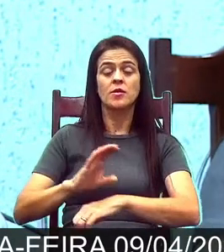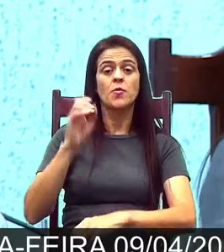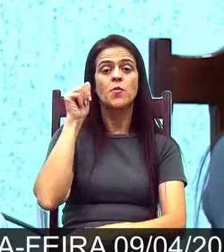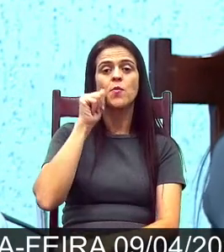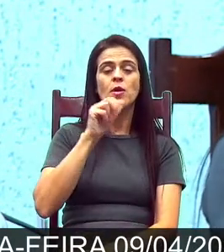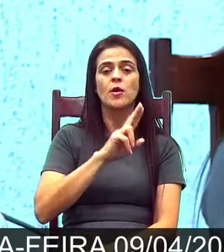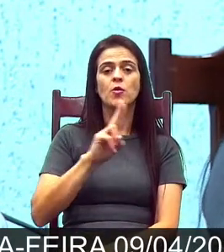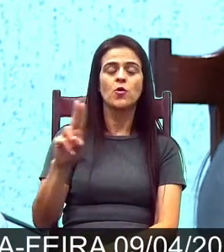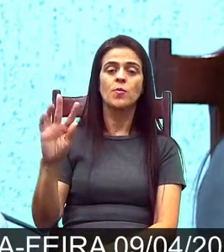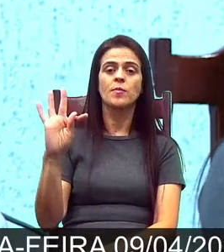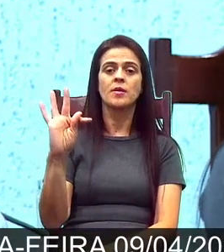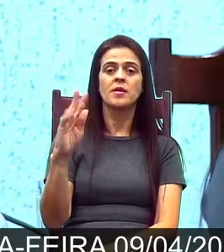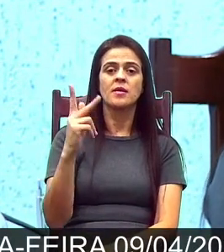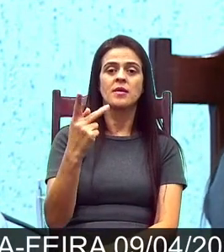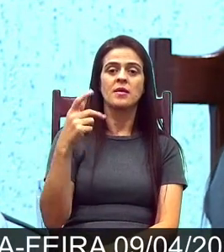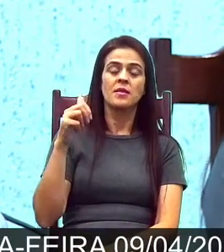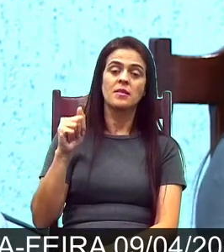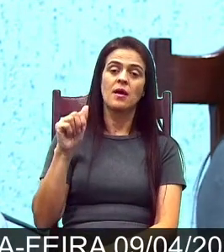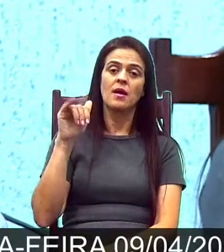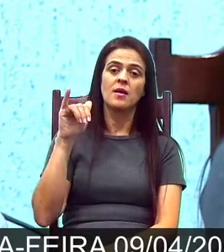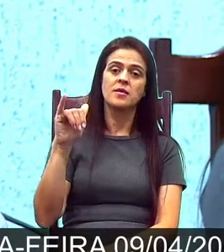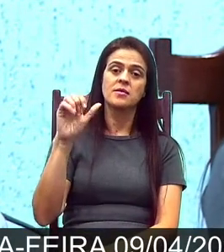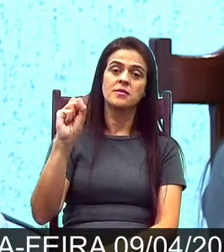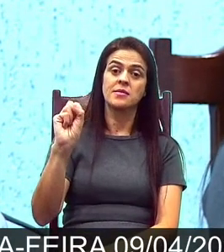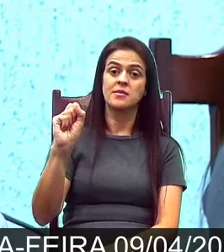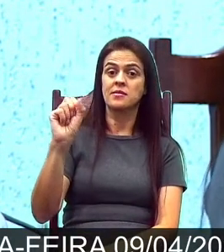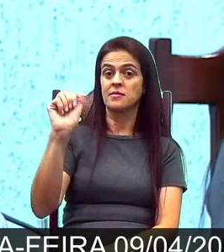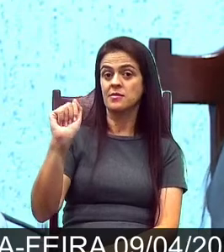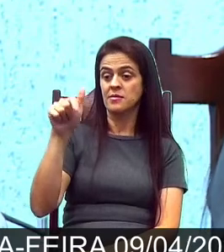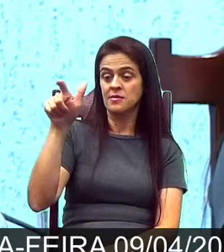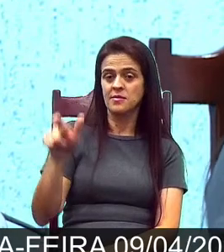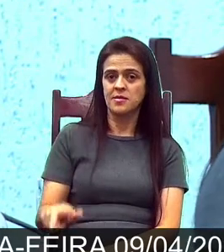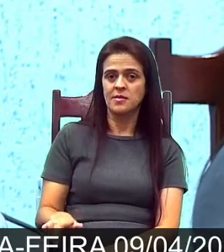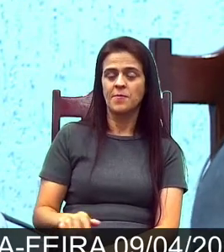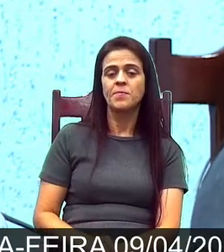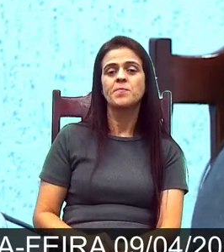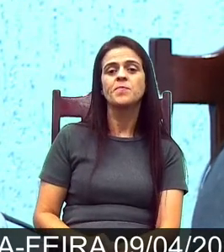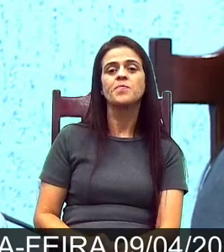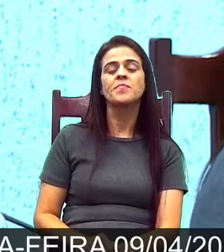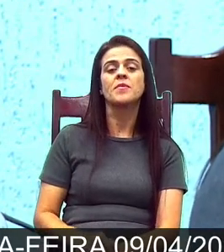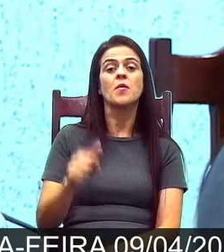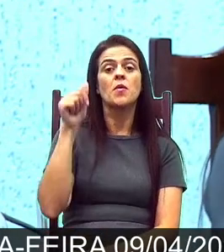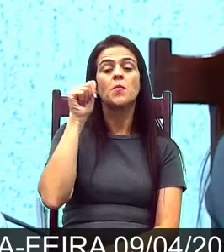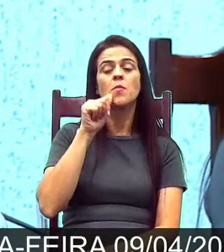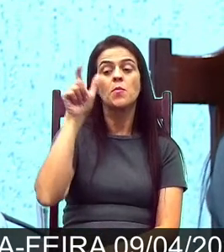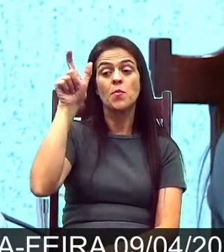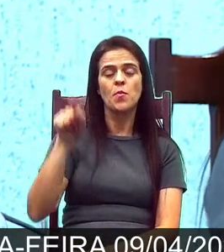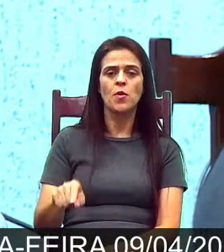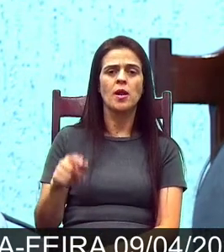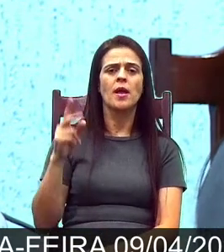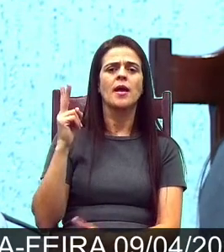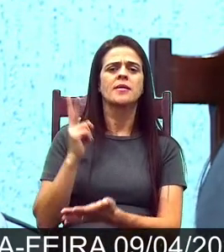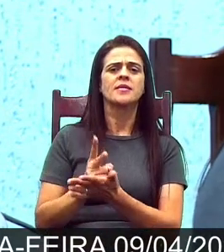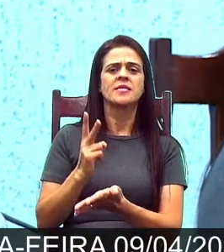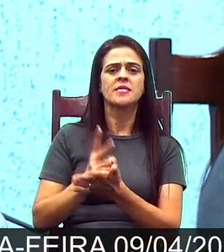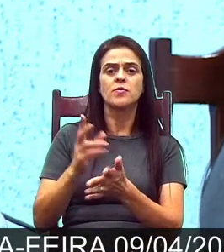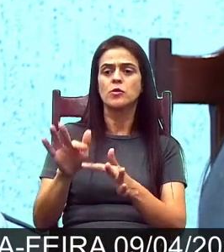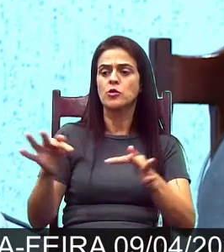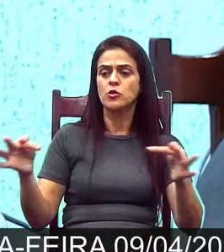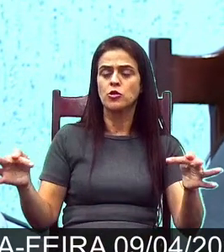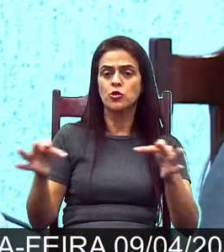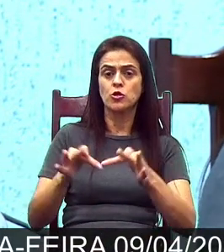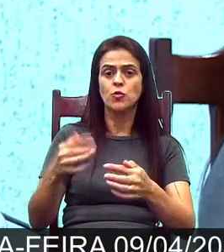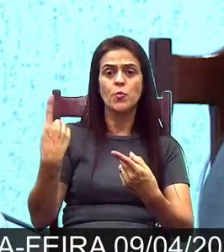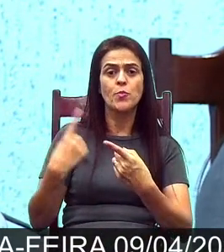Cristina Silva Macedo. Fica concedido ao título de cidadania catalana, a senhora Thaisa Cristina Silva Macedo, em reconhecimento dos